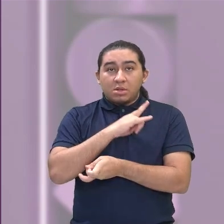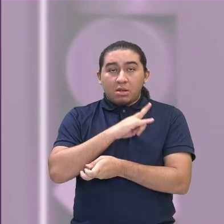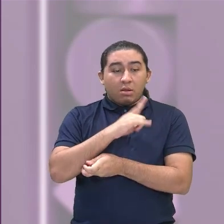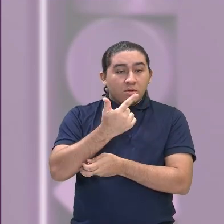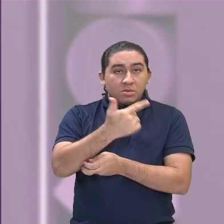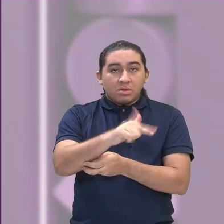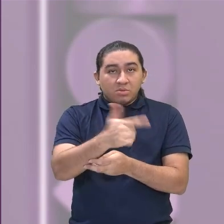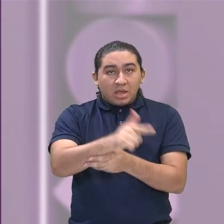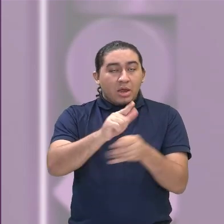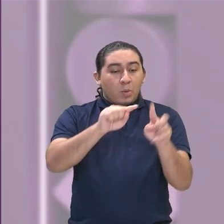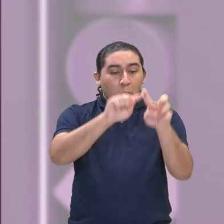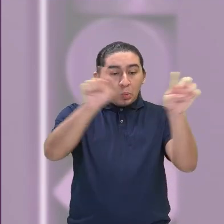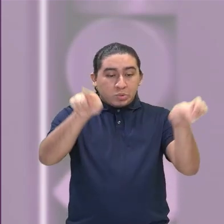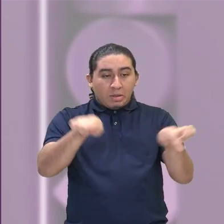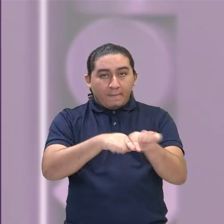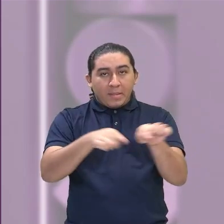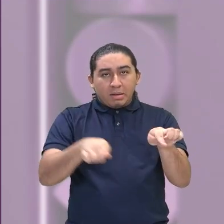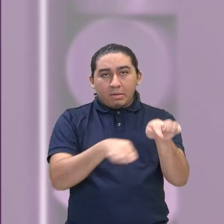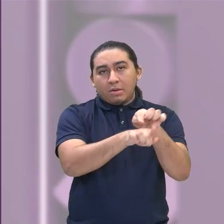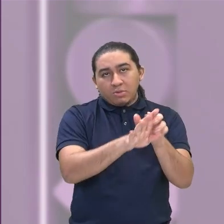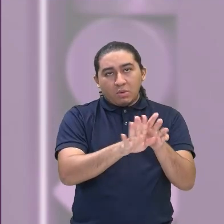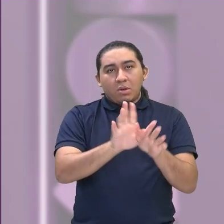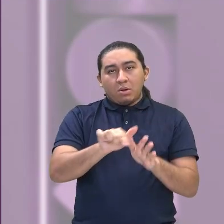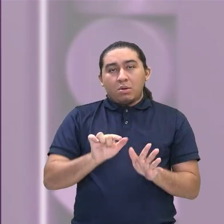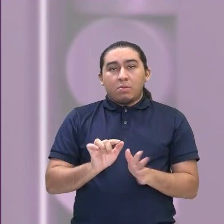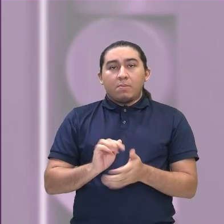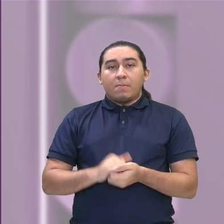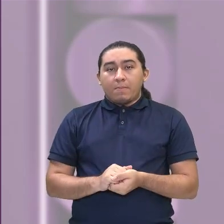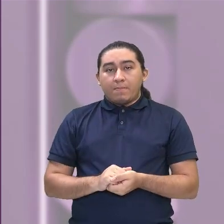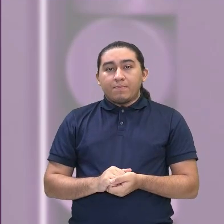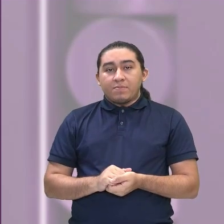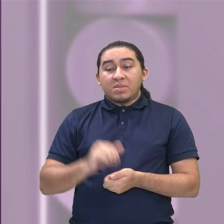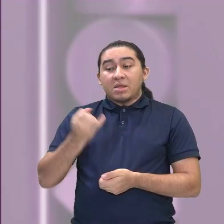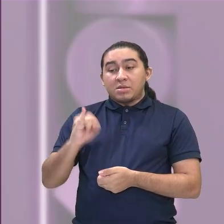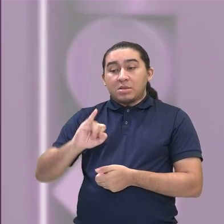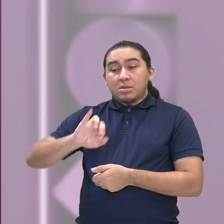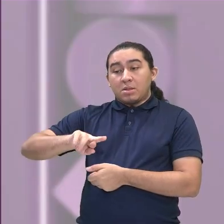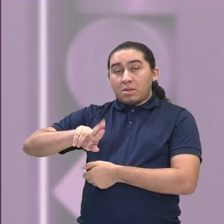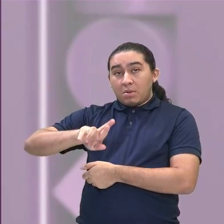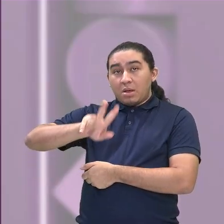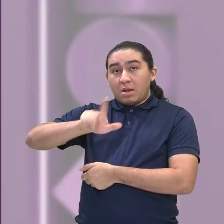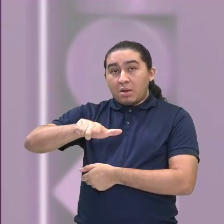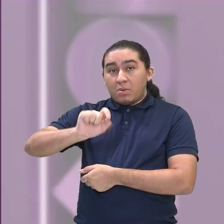E quando não há cruzamentos, essa linha poligonal, ela vai ser chamada de